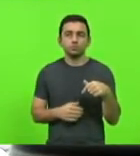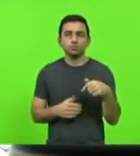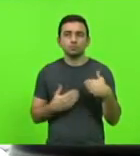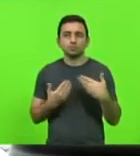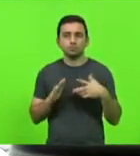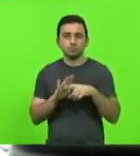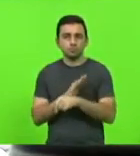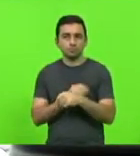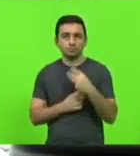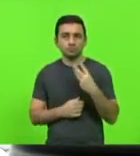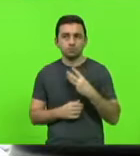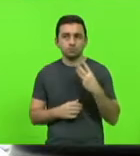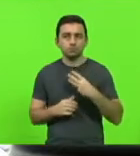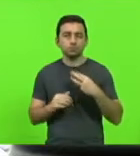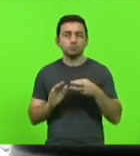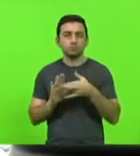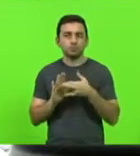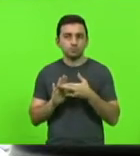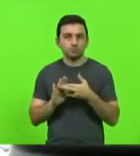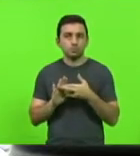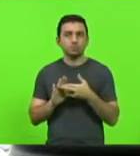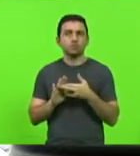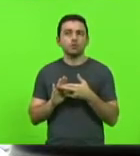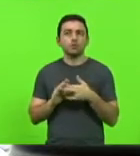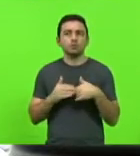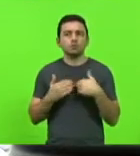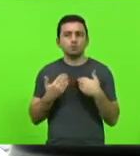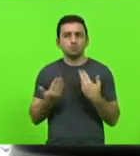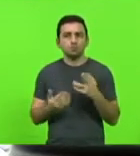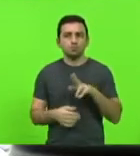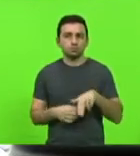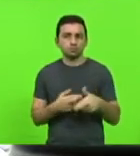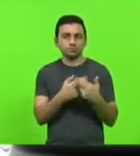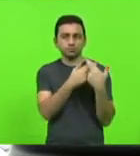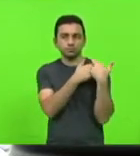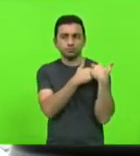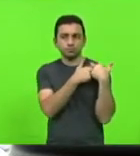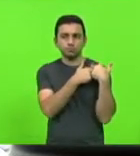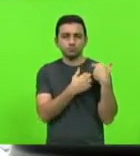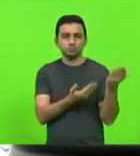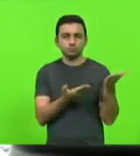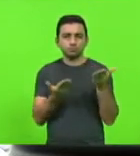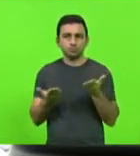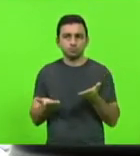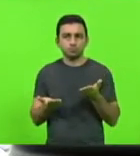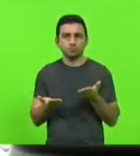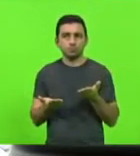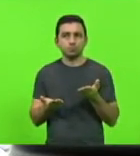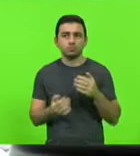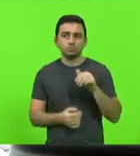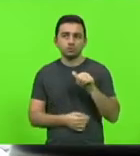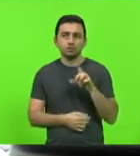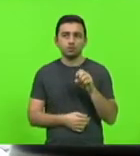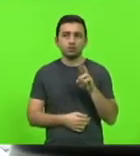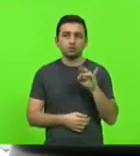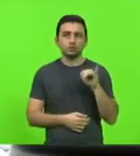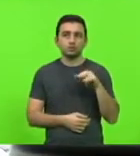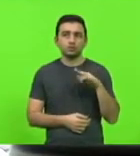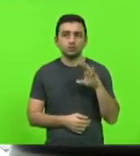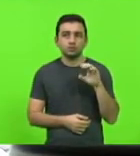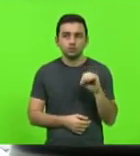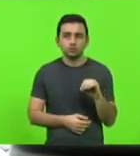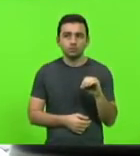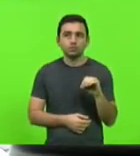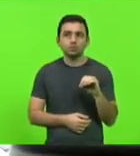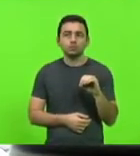inciso 3º do Regimento Interno, no uso de suas atribuições, convoca o cidadão Adriano De